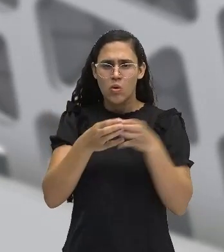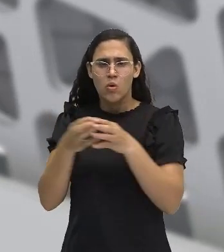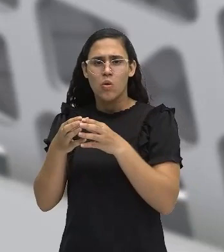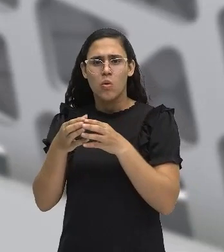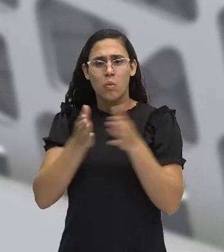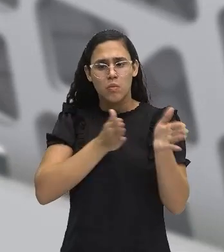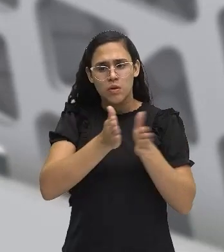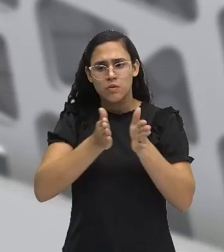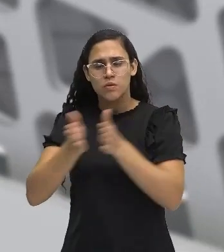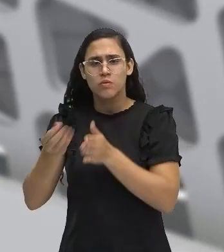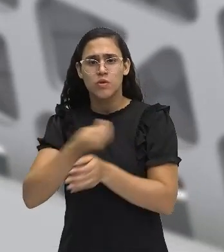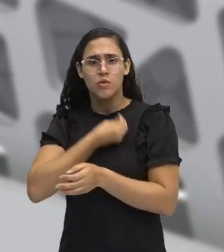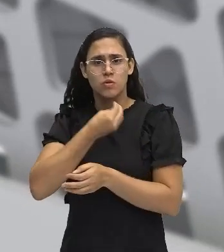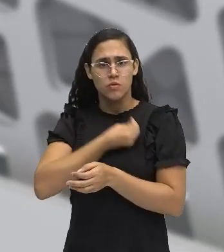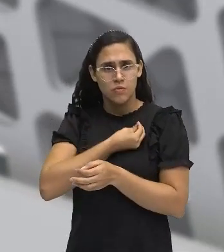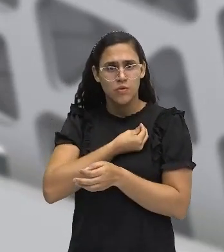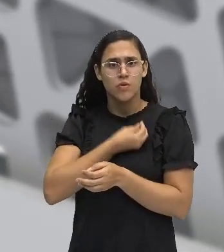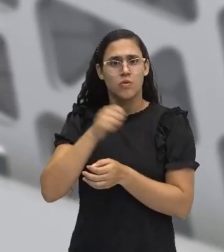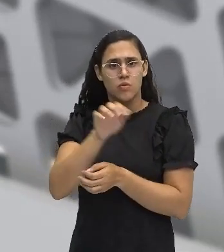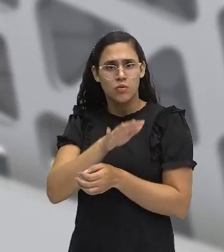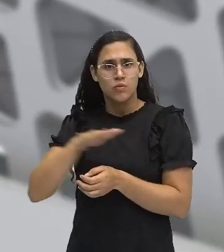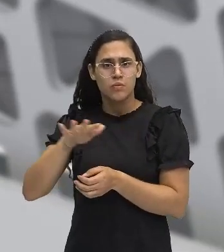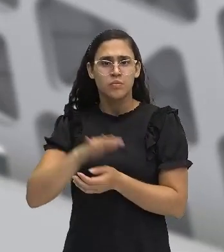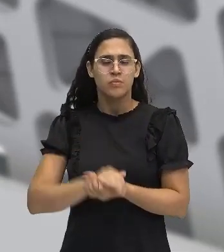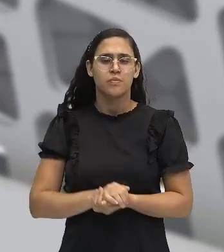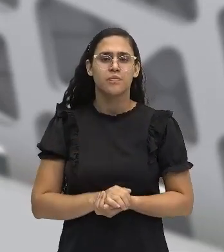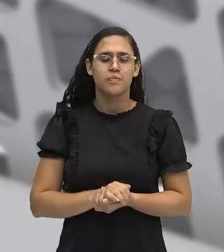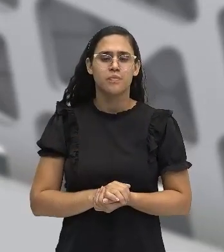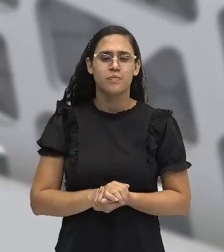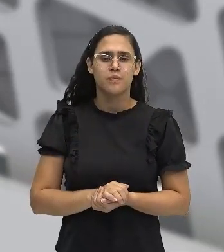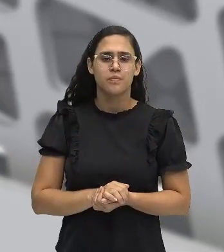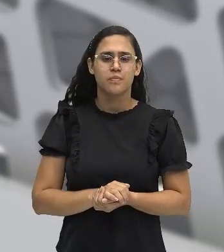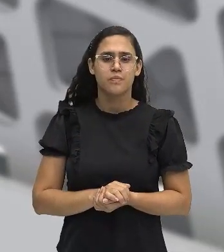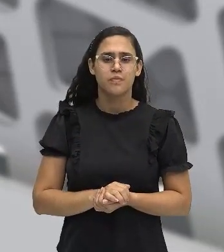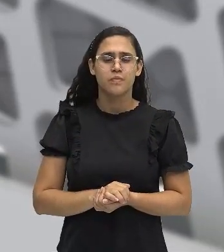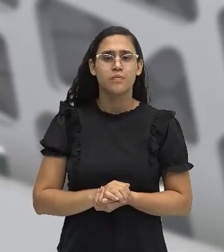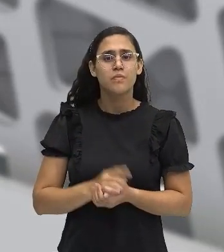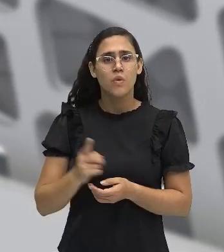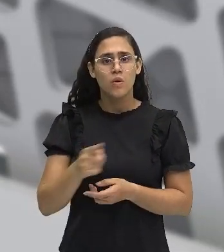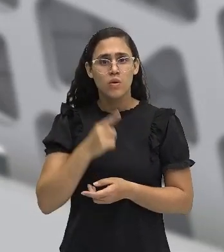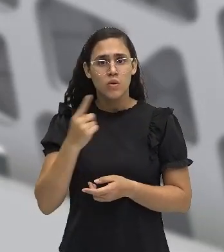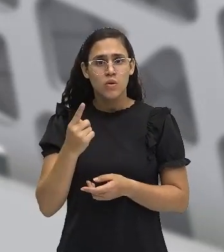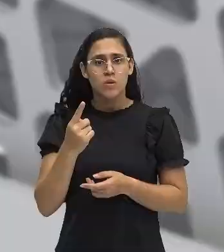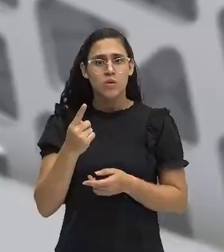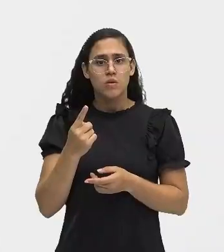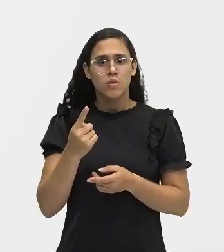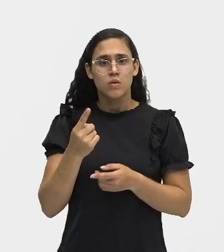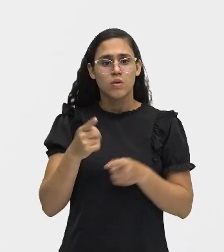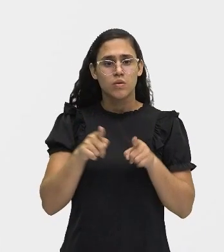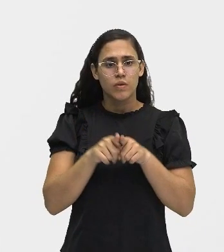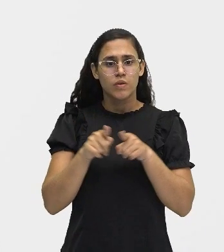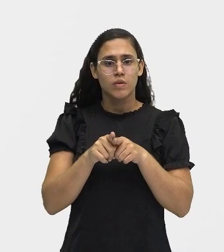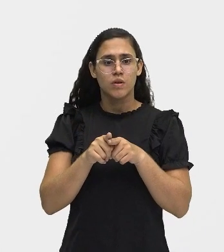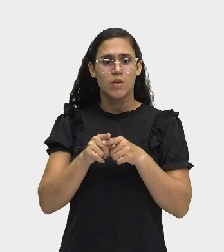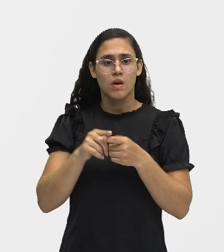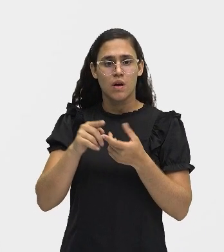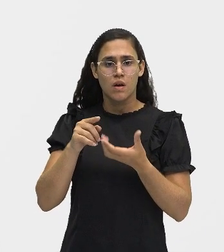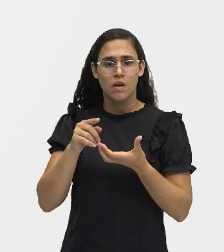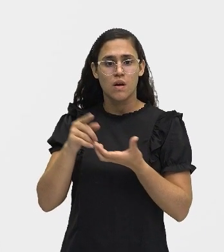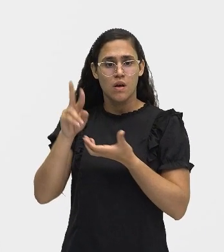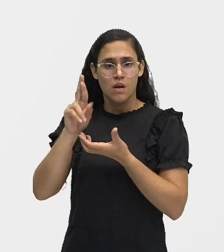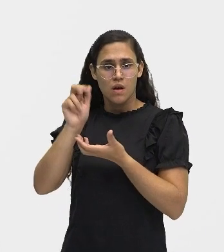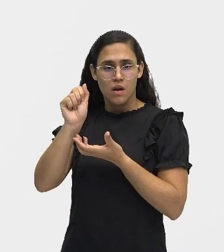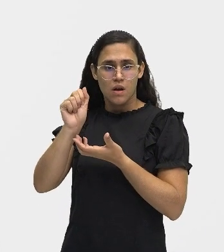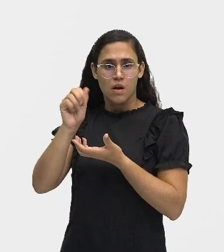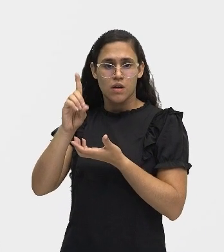foi que ele viveu, em que era geológica ele viveu, tá? E aí, uma delas vai ser a datação radiométrica.